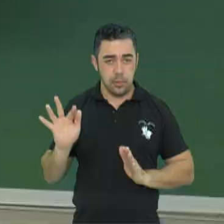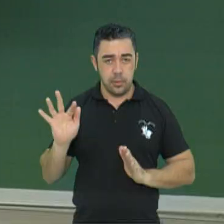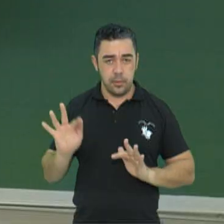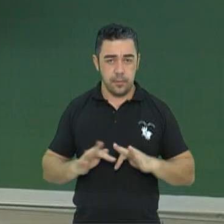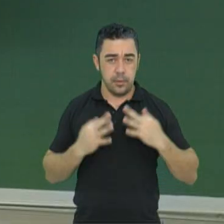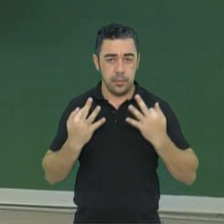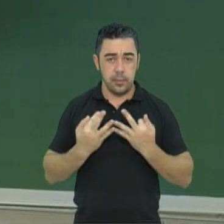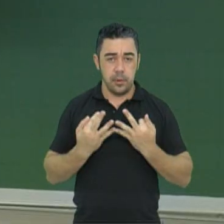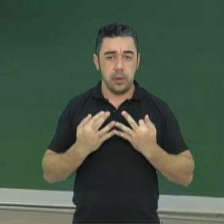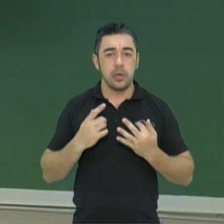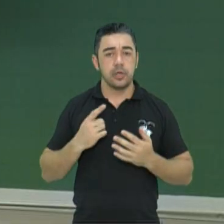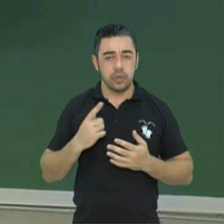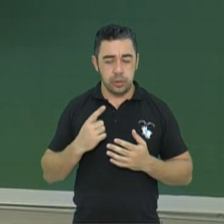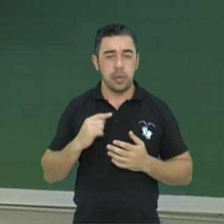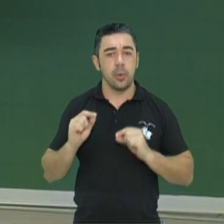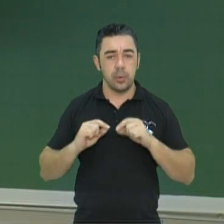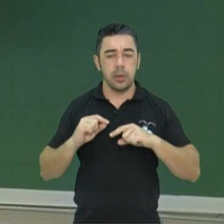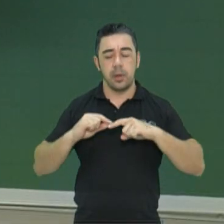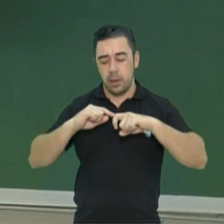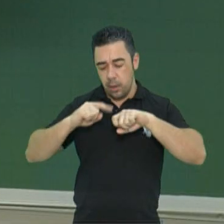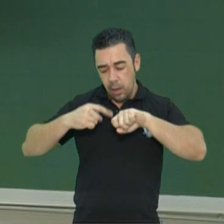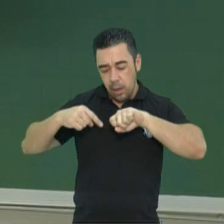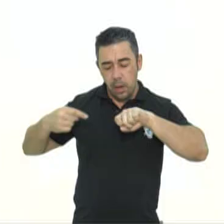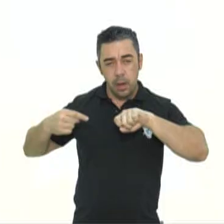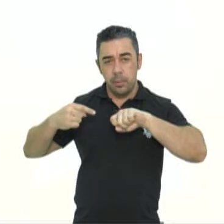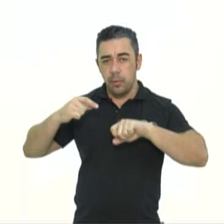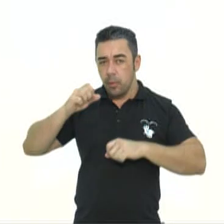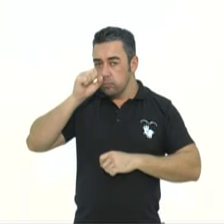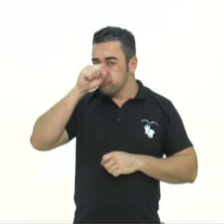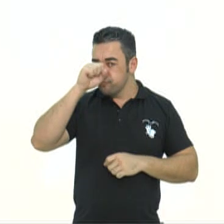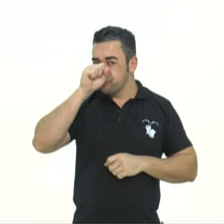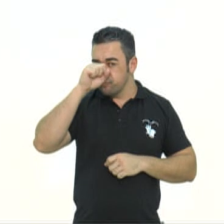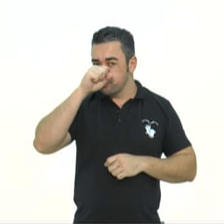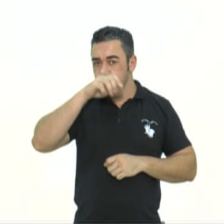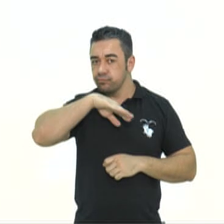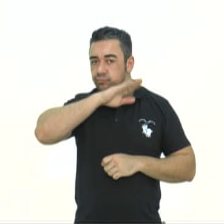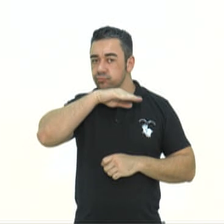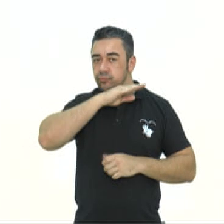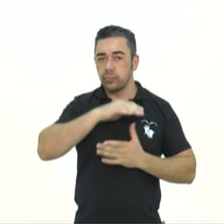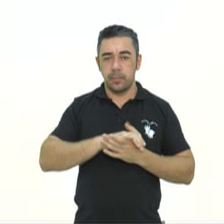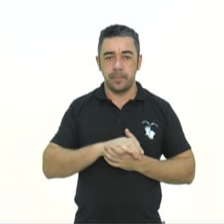com um rabo de porco. Somente quando o